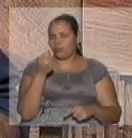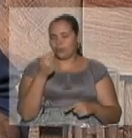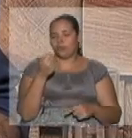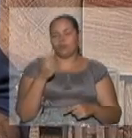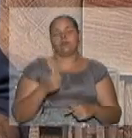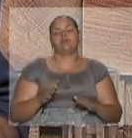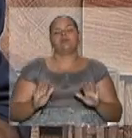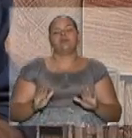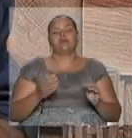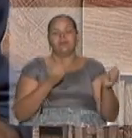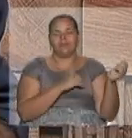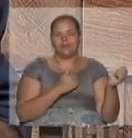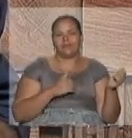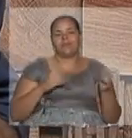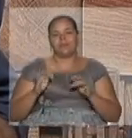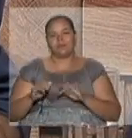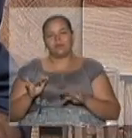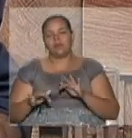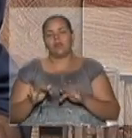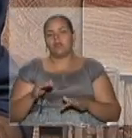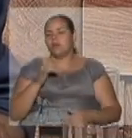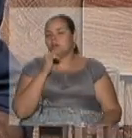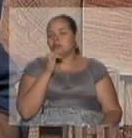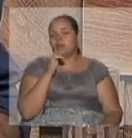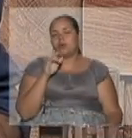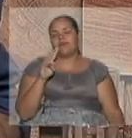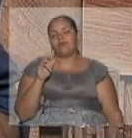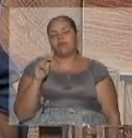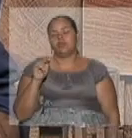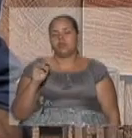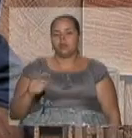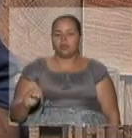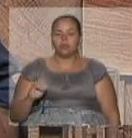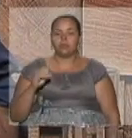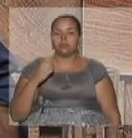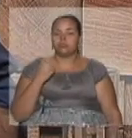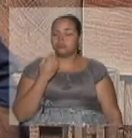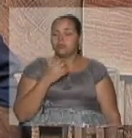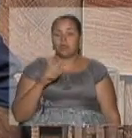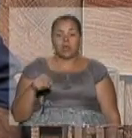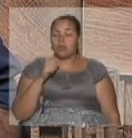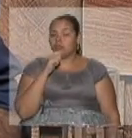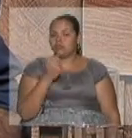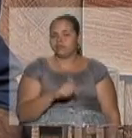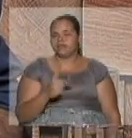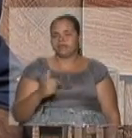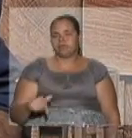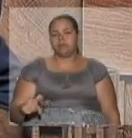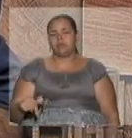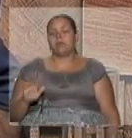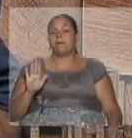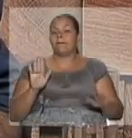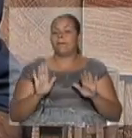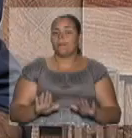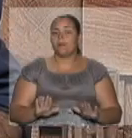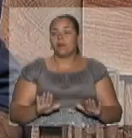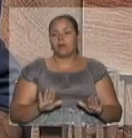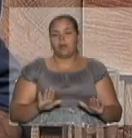instrumentos, né? No máximo eu escrevia para o violoncelo, quando o violoncelo entrou no show, que no disco ele não tinha violoncelo,